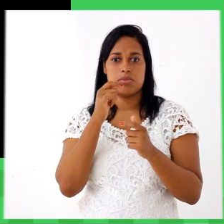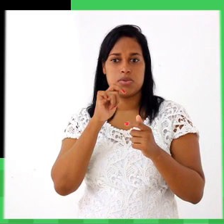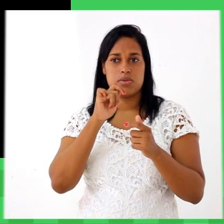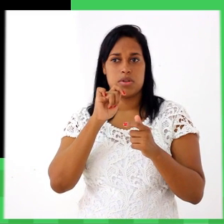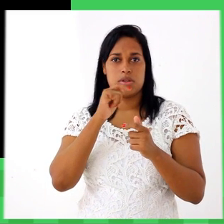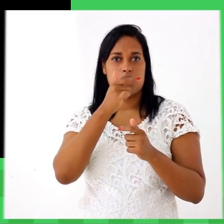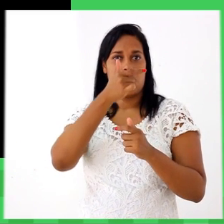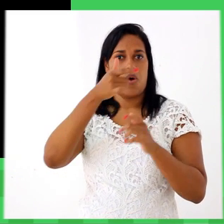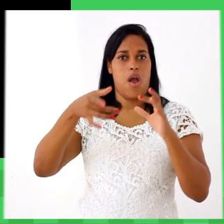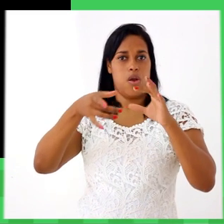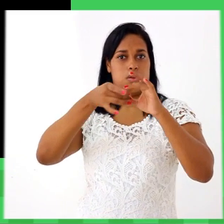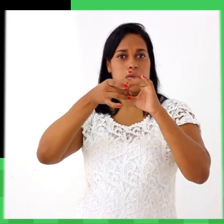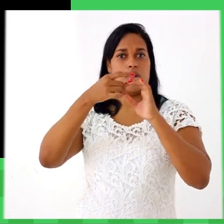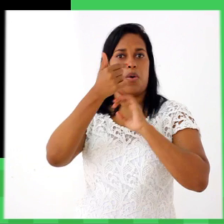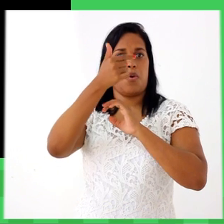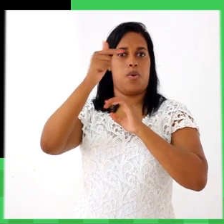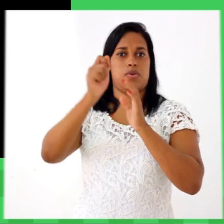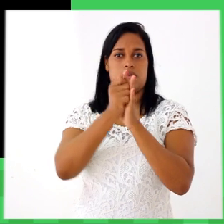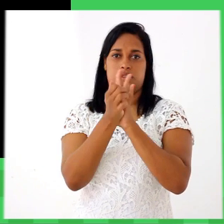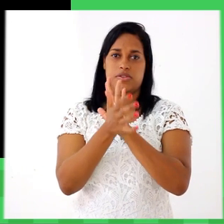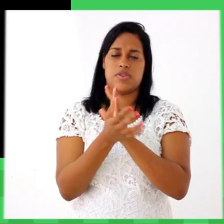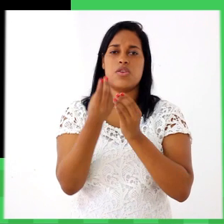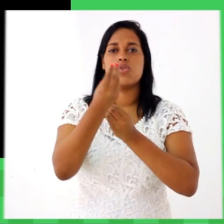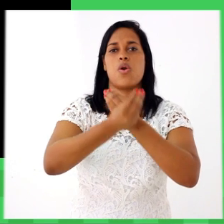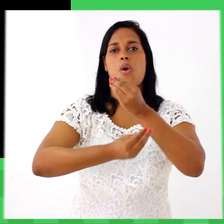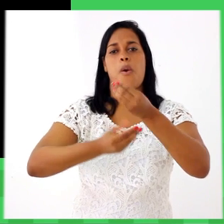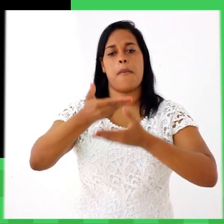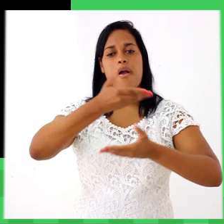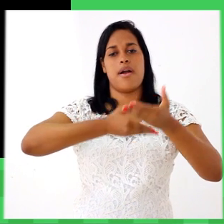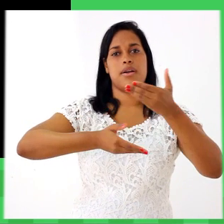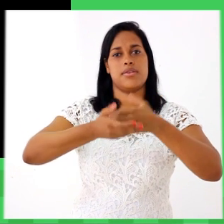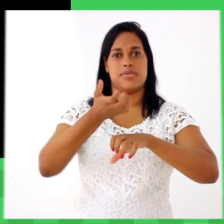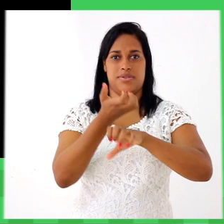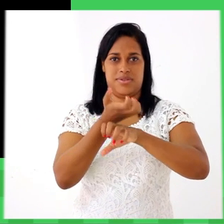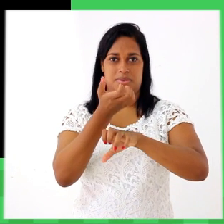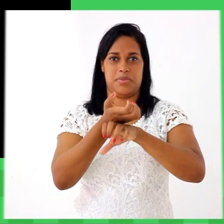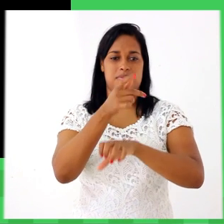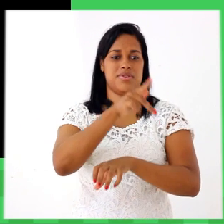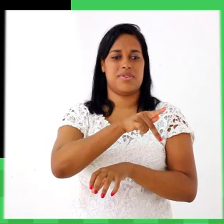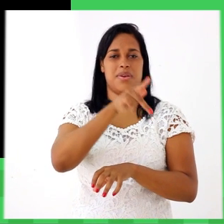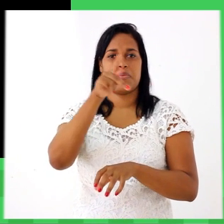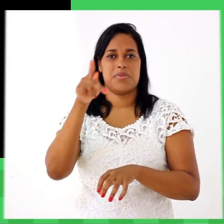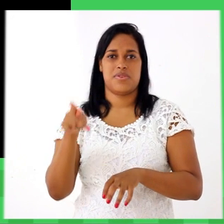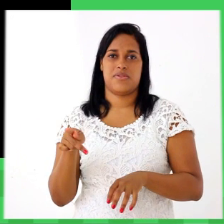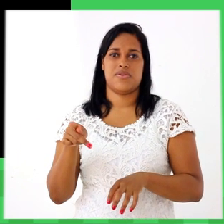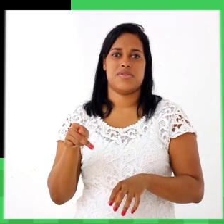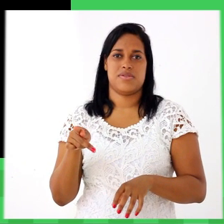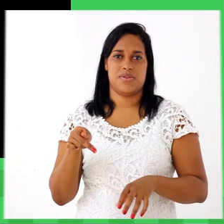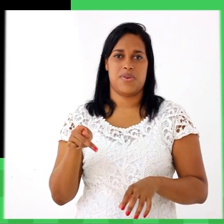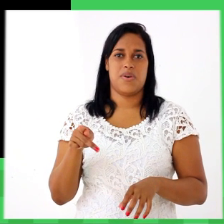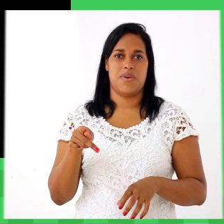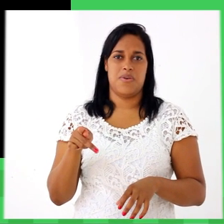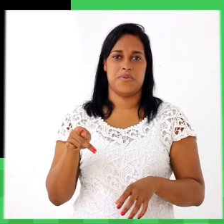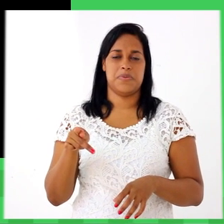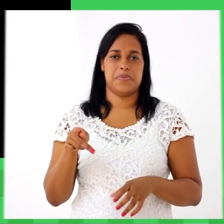outra tabela. Por quê? Como a relação de disciplina e professor